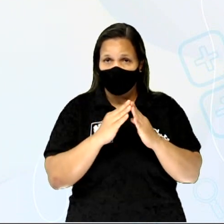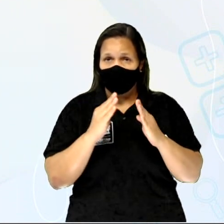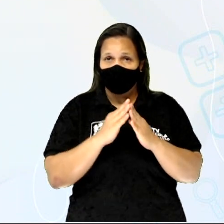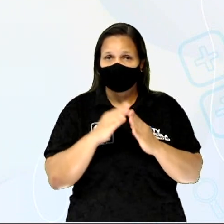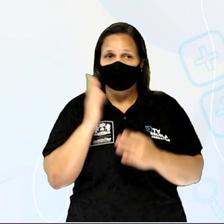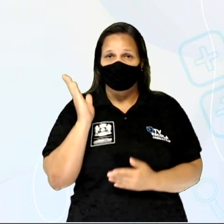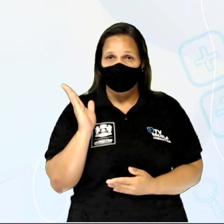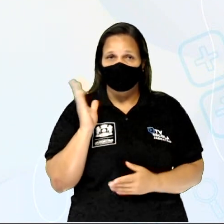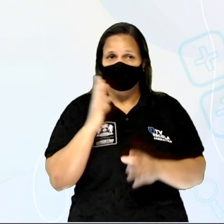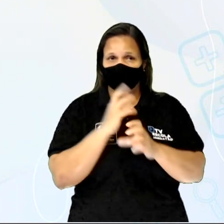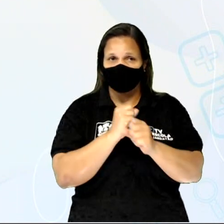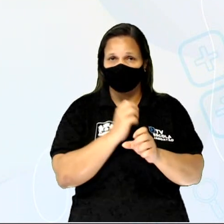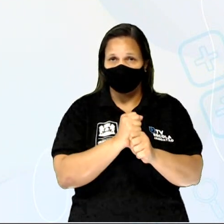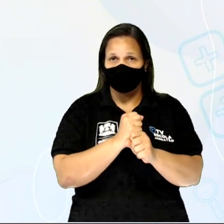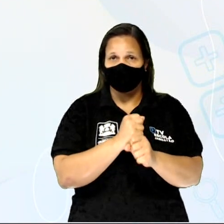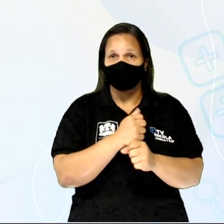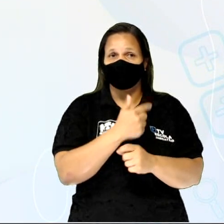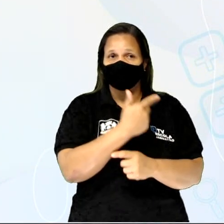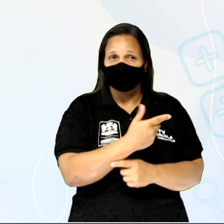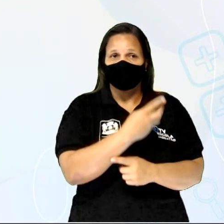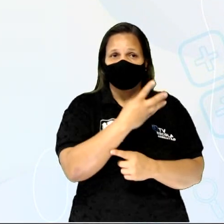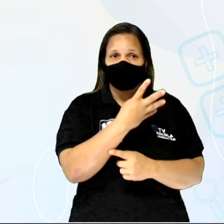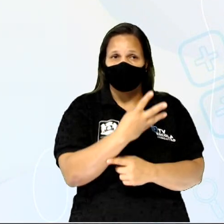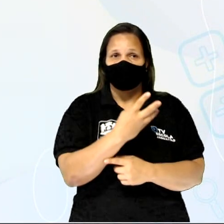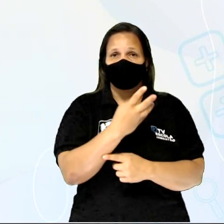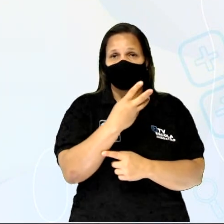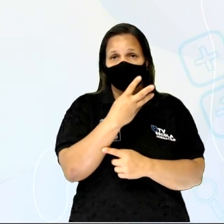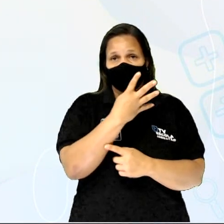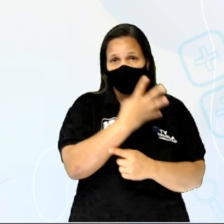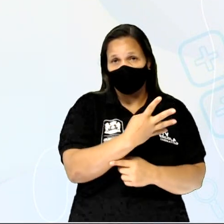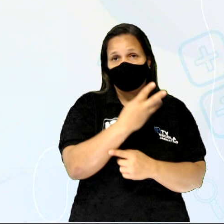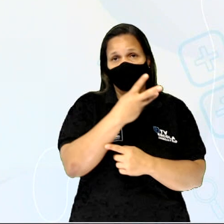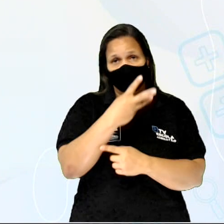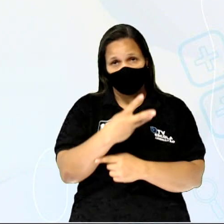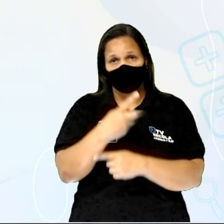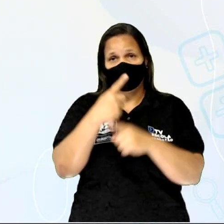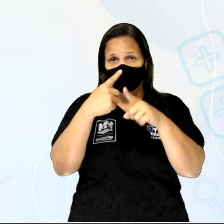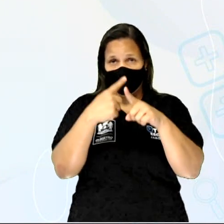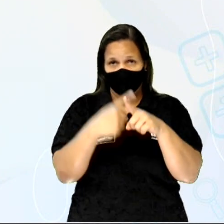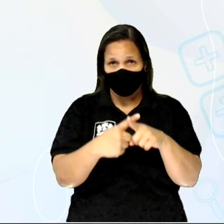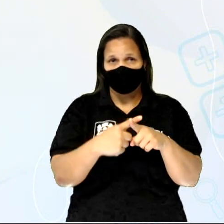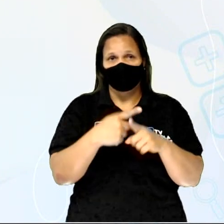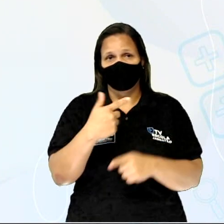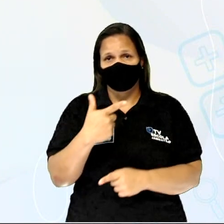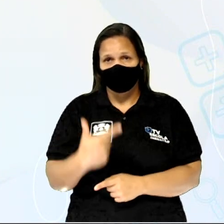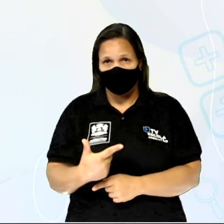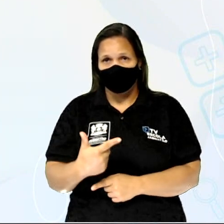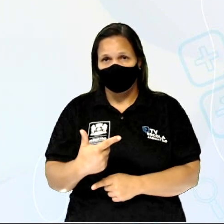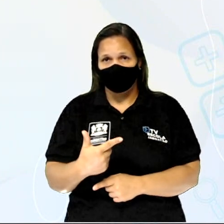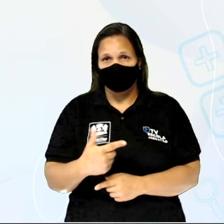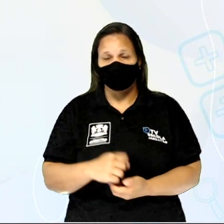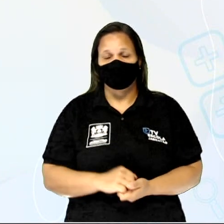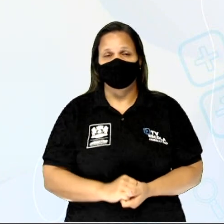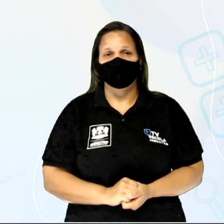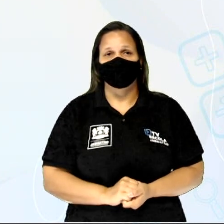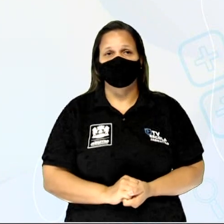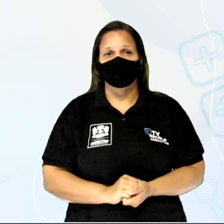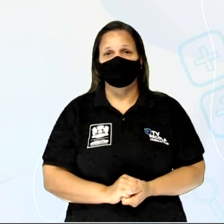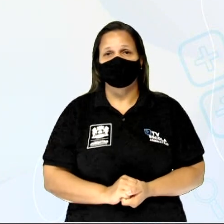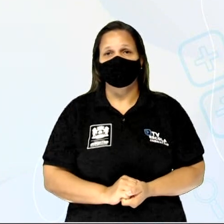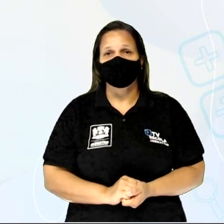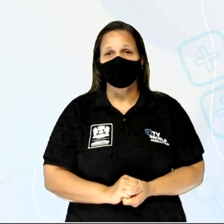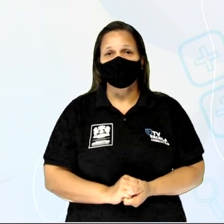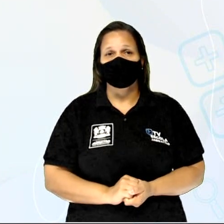vezes 2 vamos lá colocando aí o quadro valor de lugar vamos colocar o